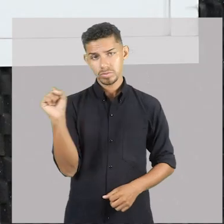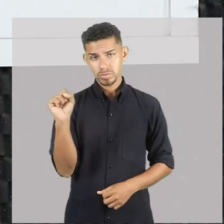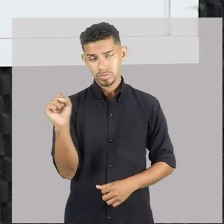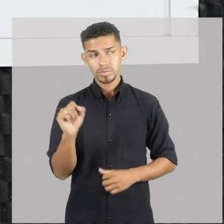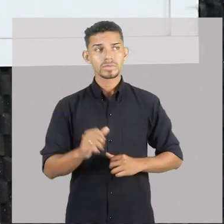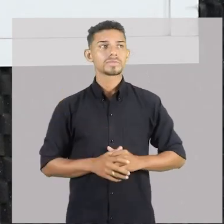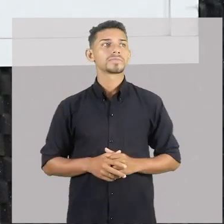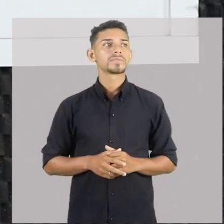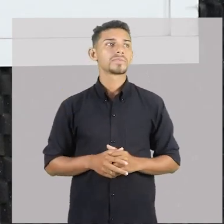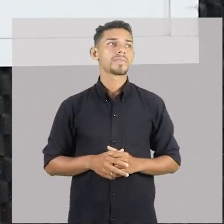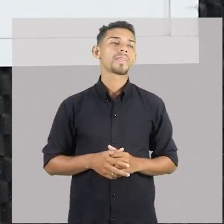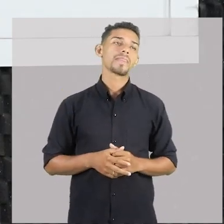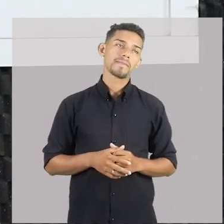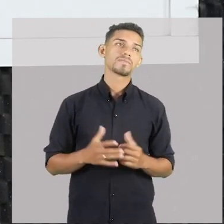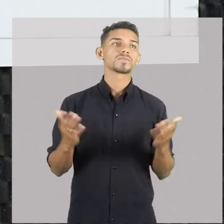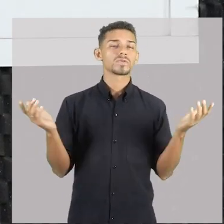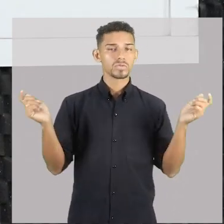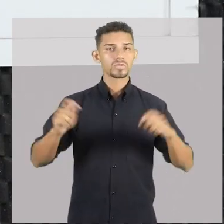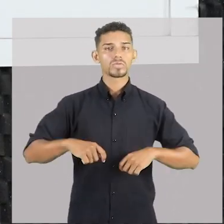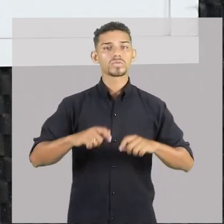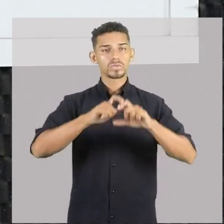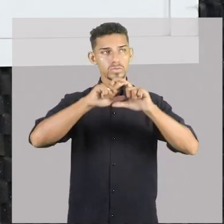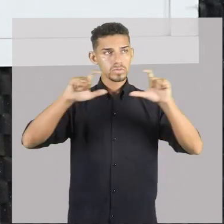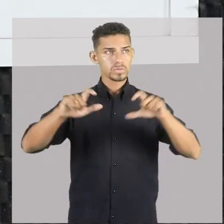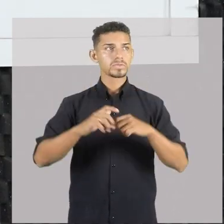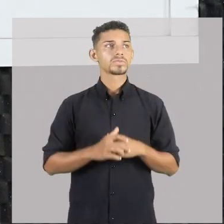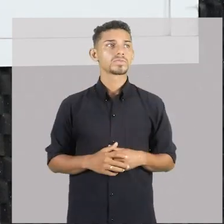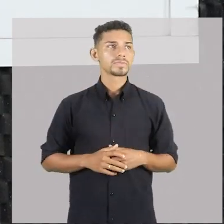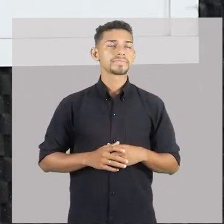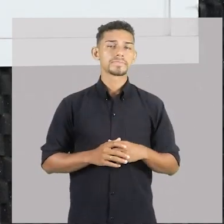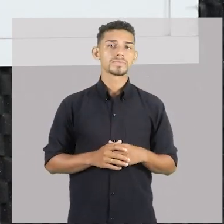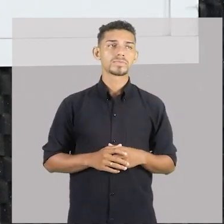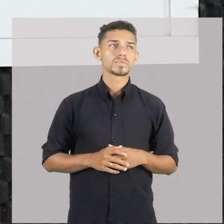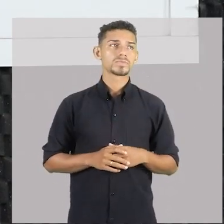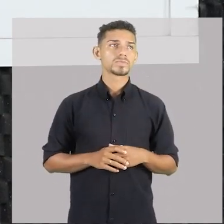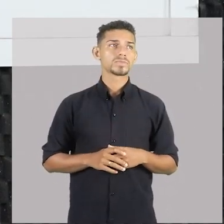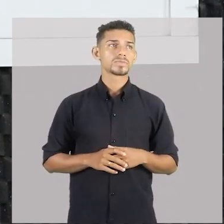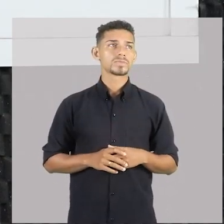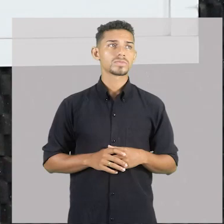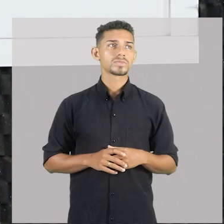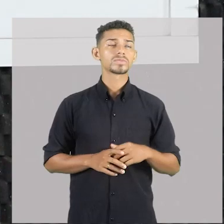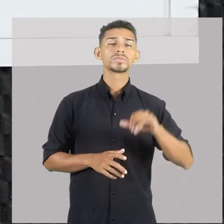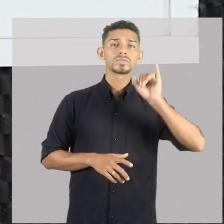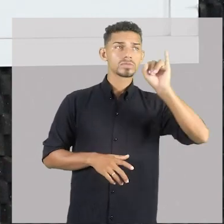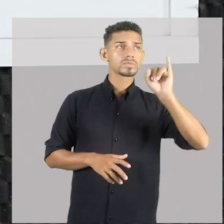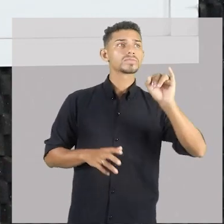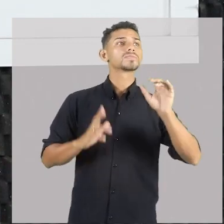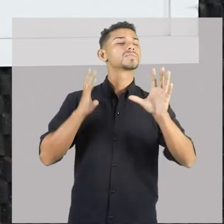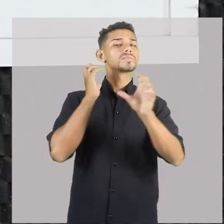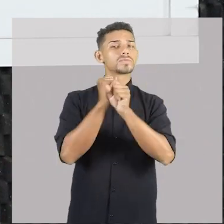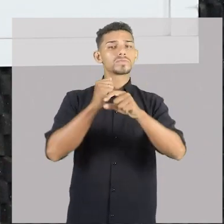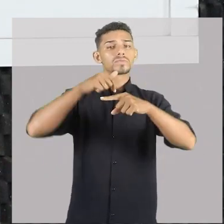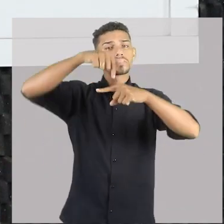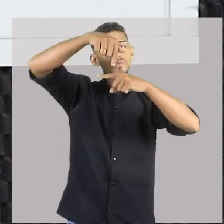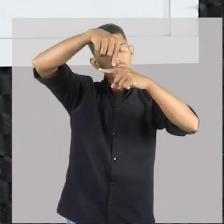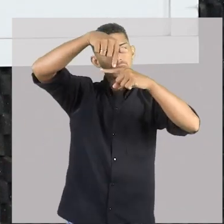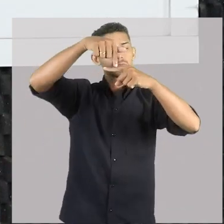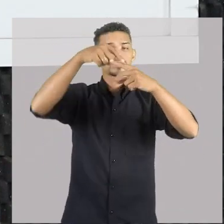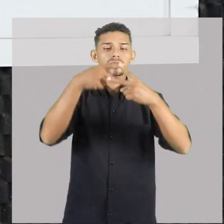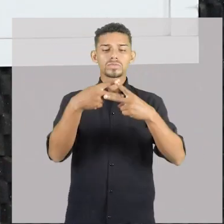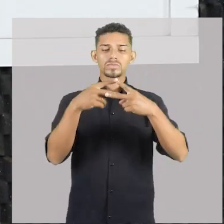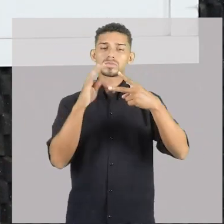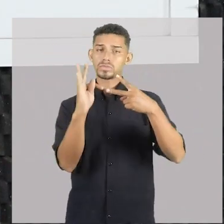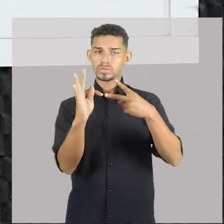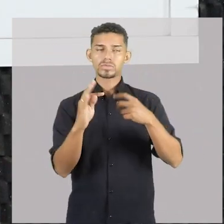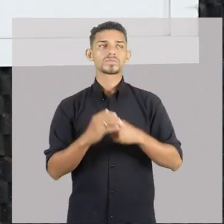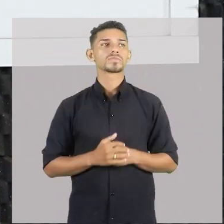segundos. Aí vamos para a fórmula, ó. Intensidade da corrente elétrica é igual à quantidade de carga dividido